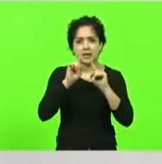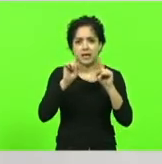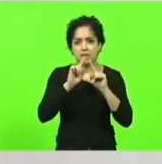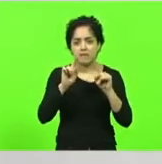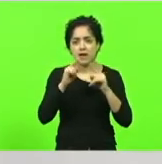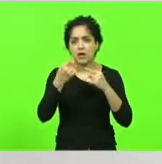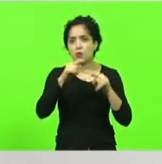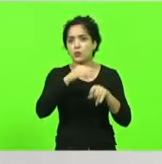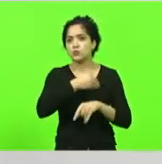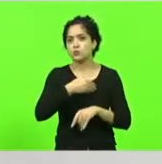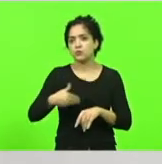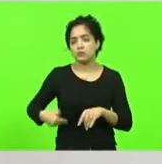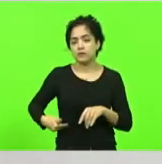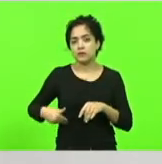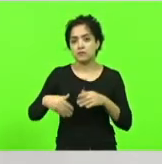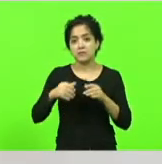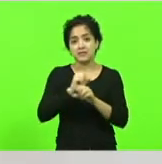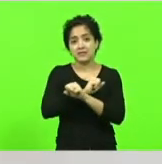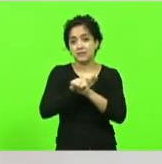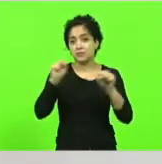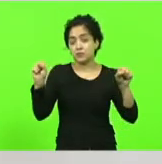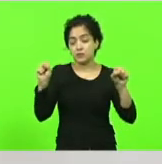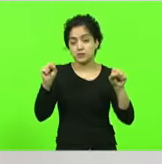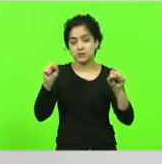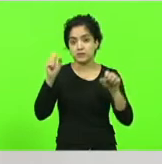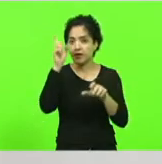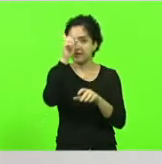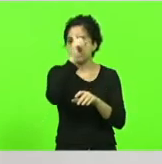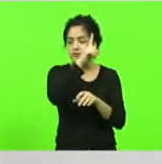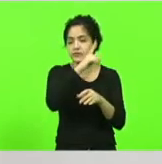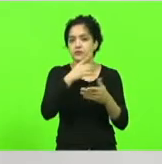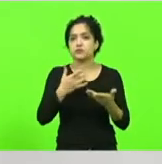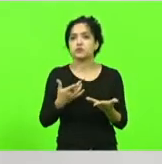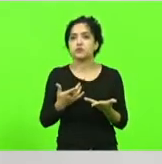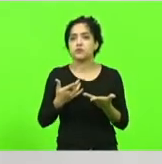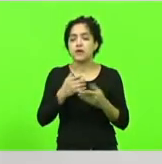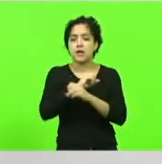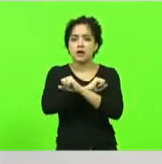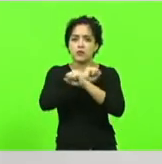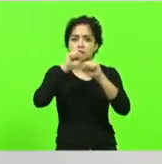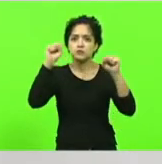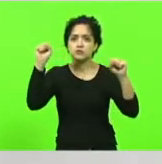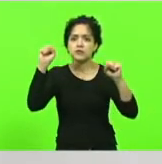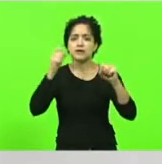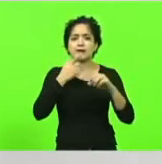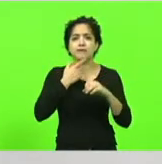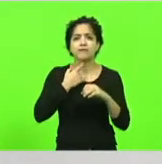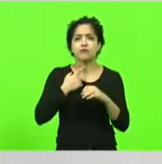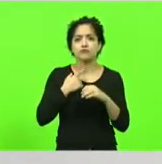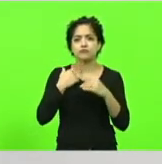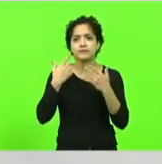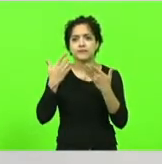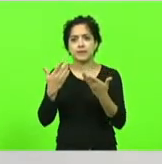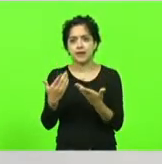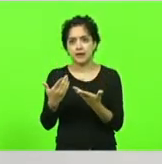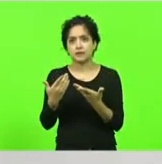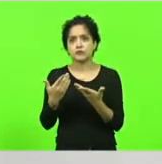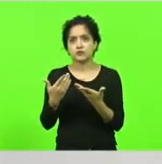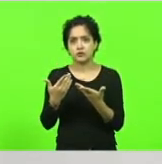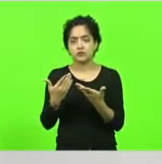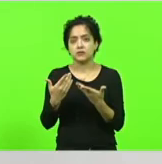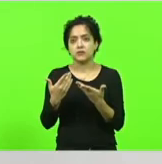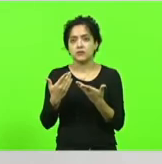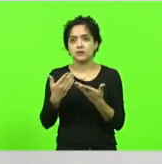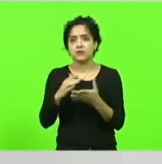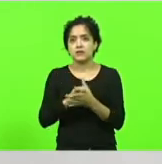isso. É muito difícil, né, você não acordar de manhã com aquela vontade de cruzar o mango na testa mesmo, mas bater